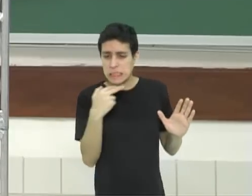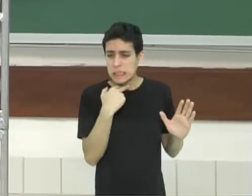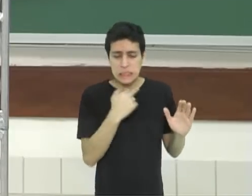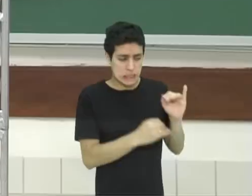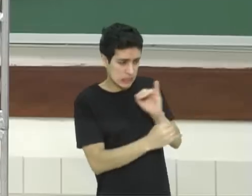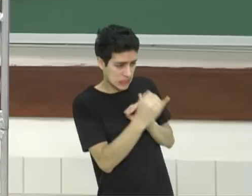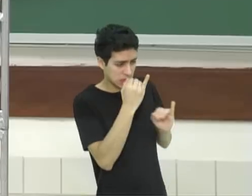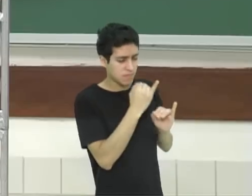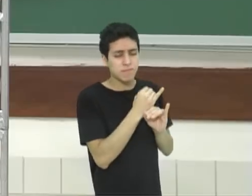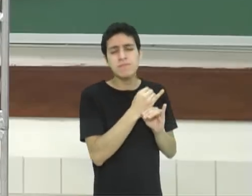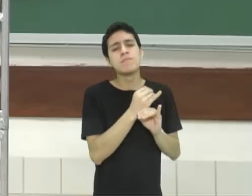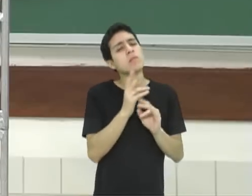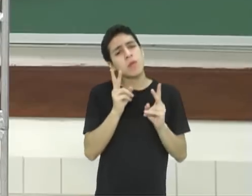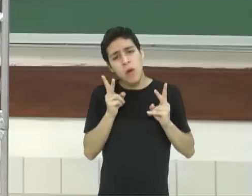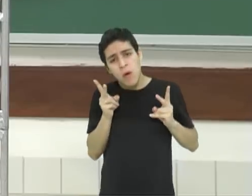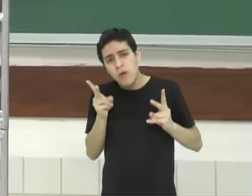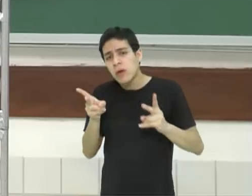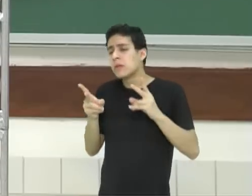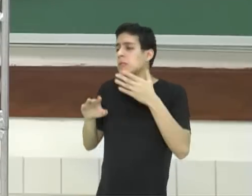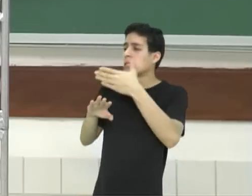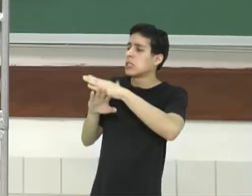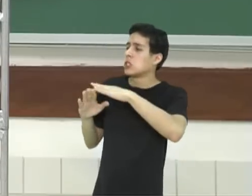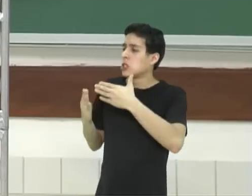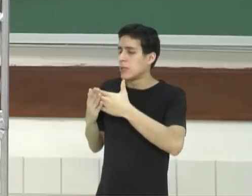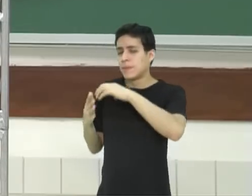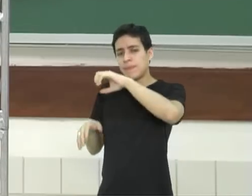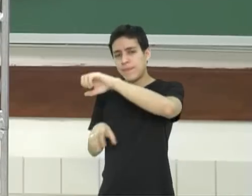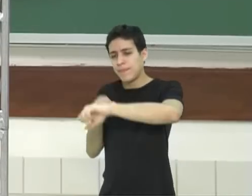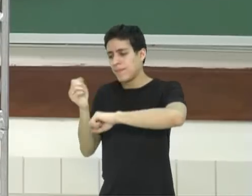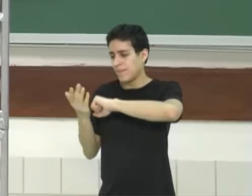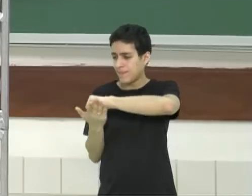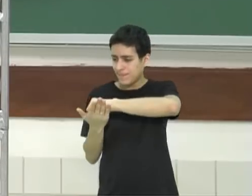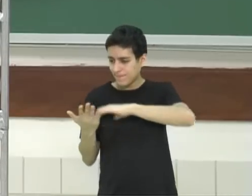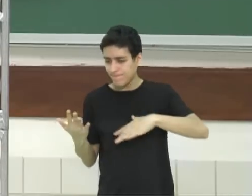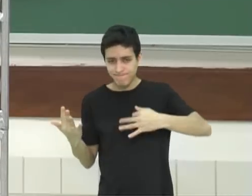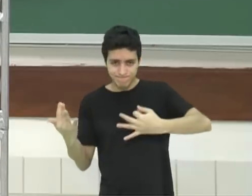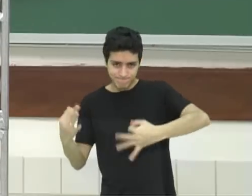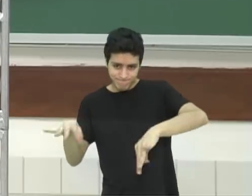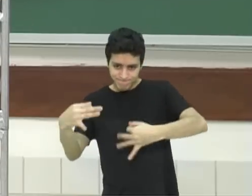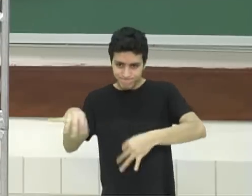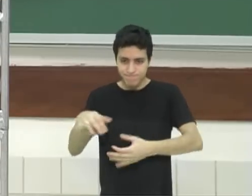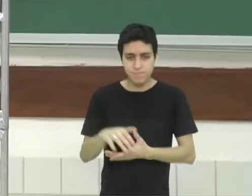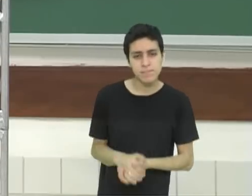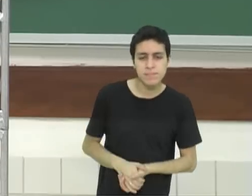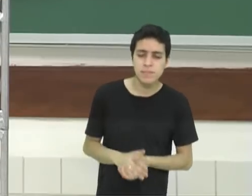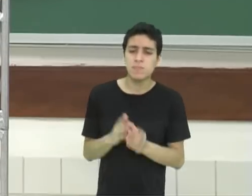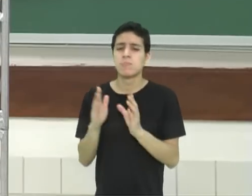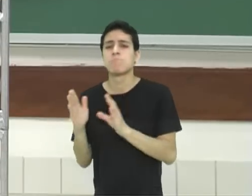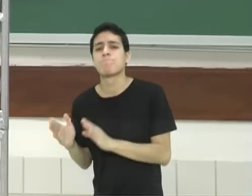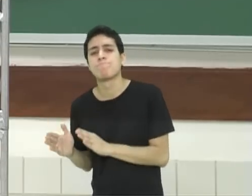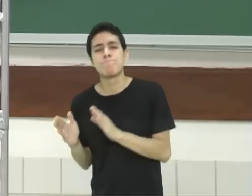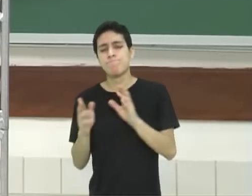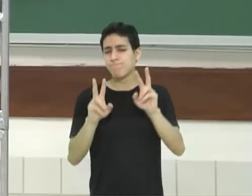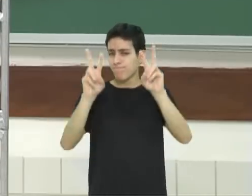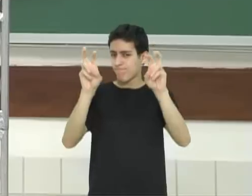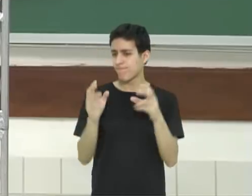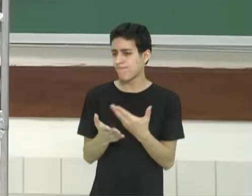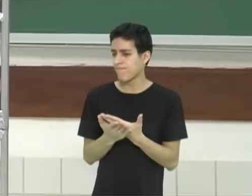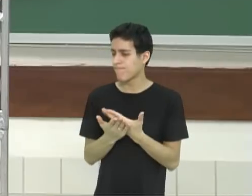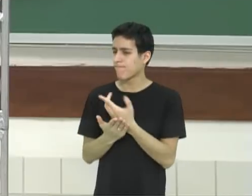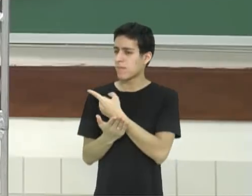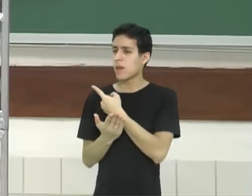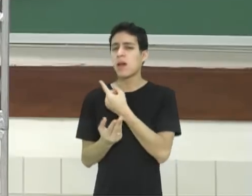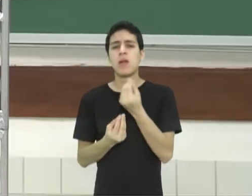continue retirando o material impresso na sua escola. Tema da nossa aula de hoje, a economia e o desenvolvimento da